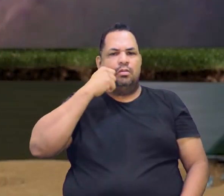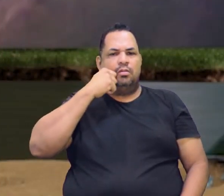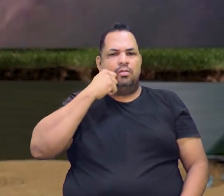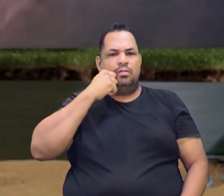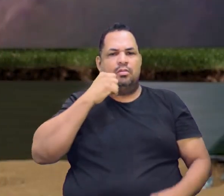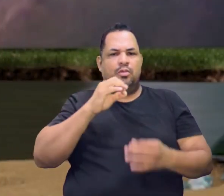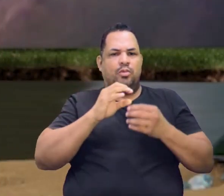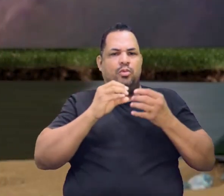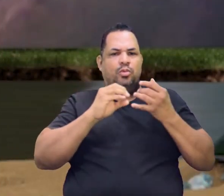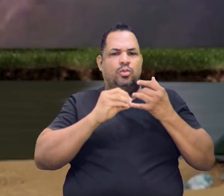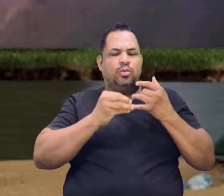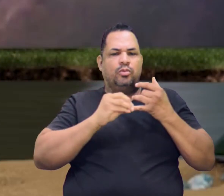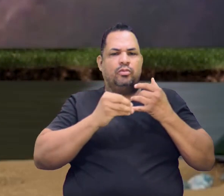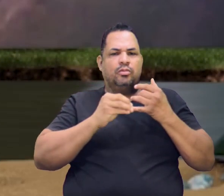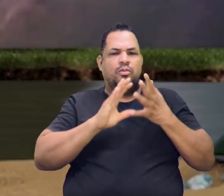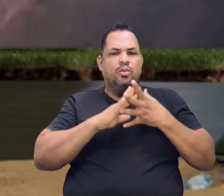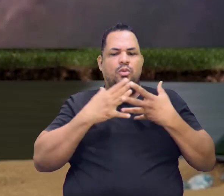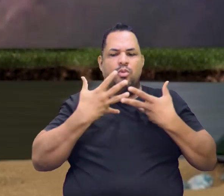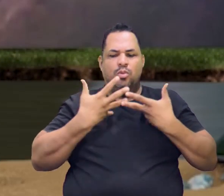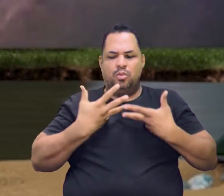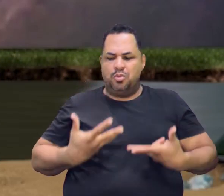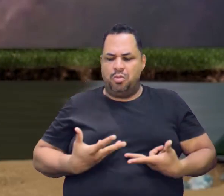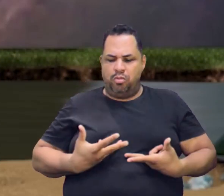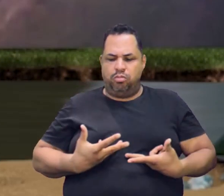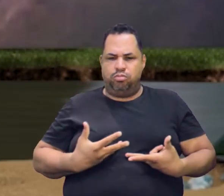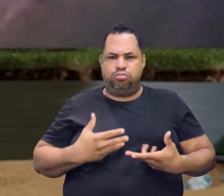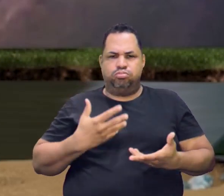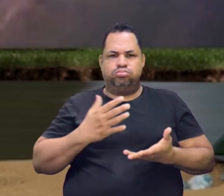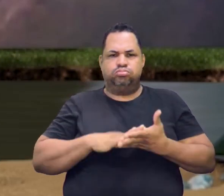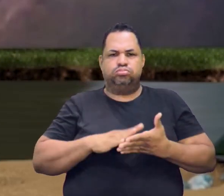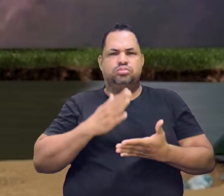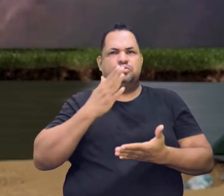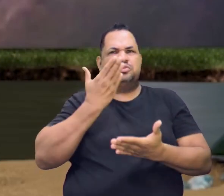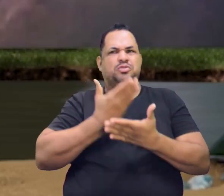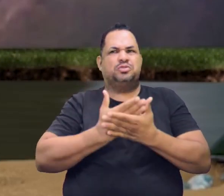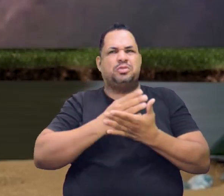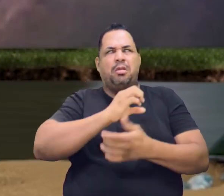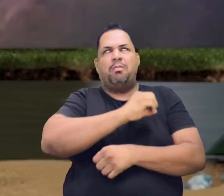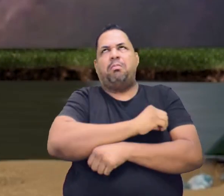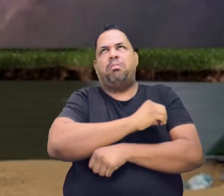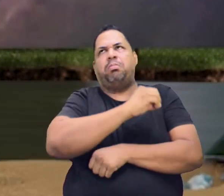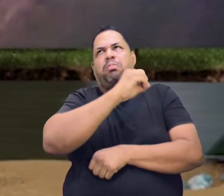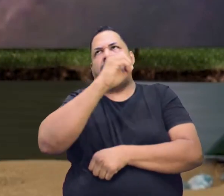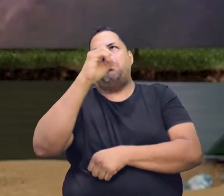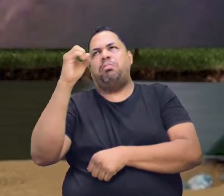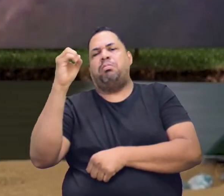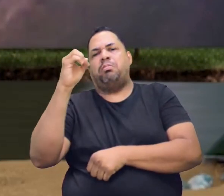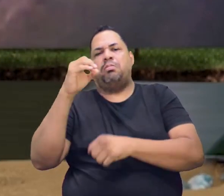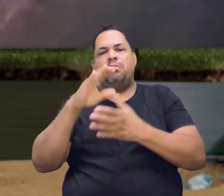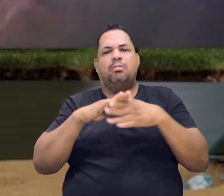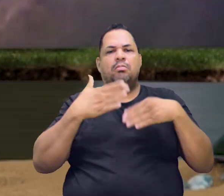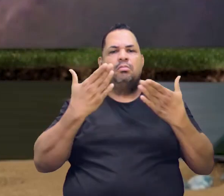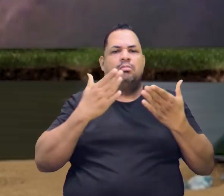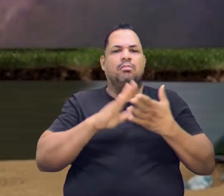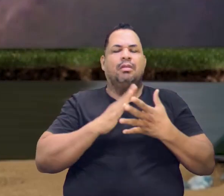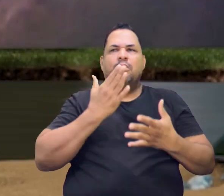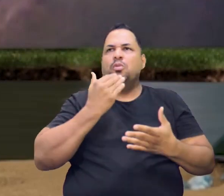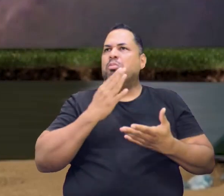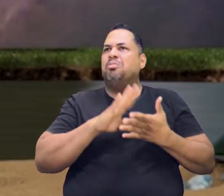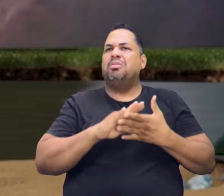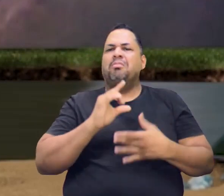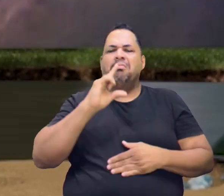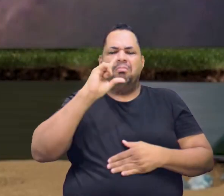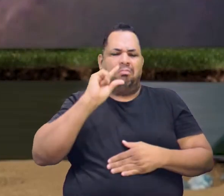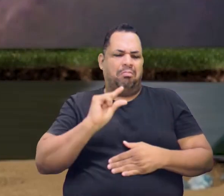Somente isso. O corpo não aguentou. Estudando manhã, tarde e noite, e não se alimentando